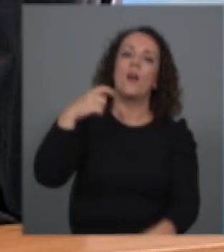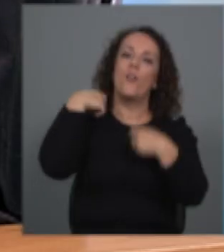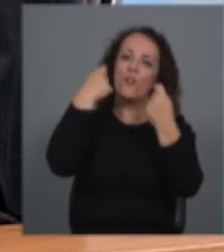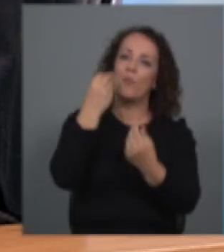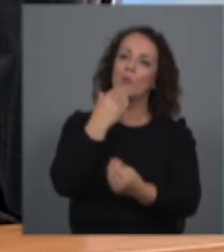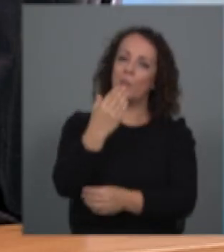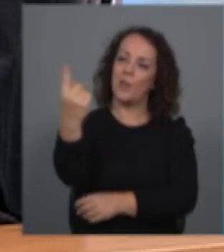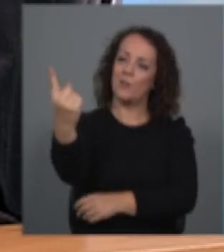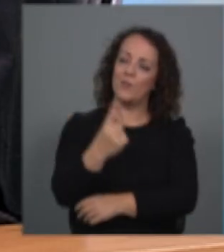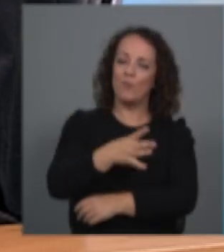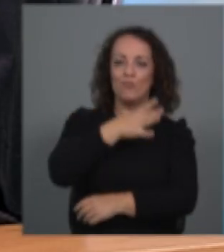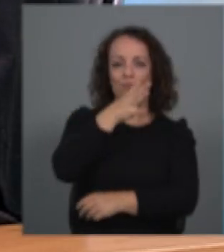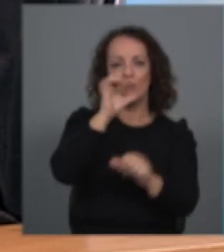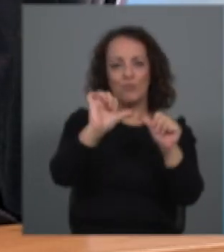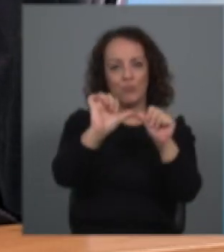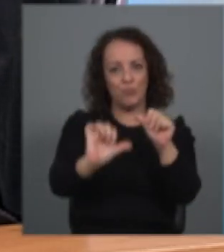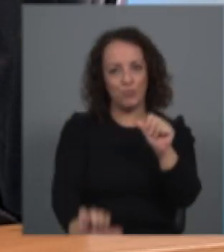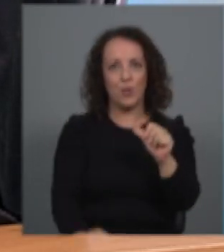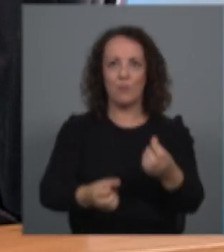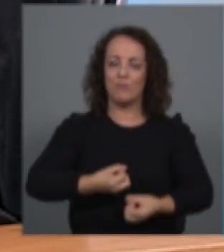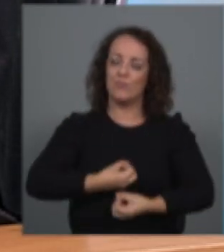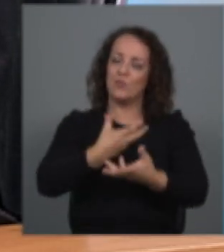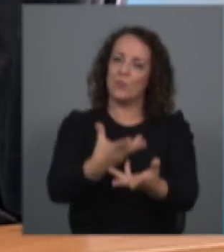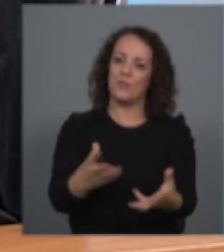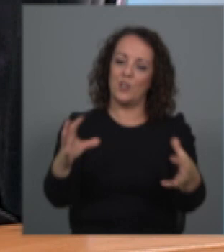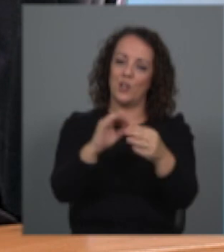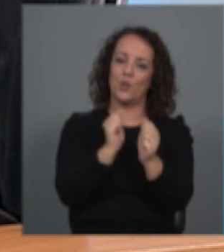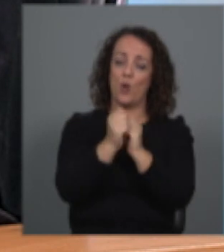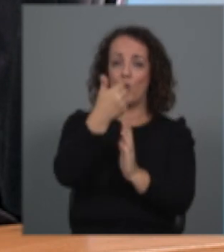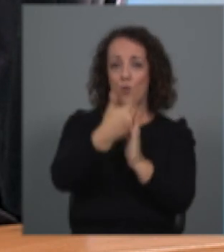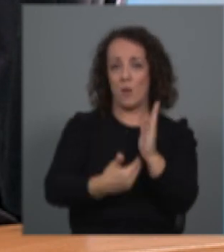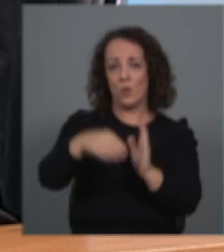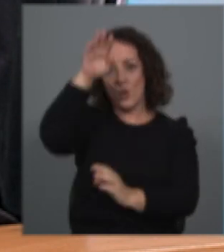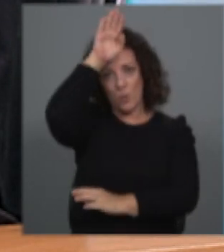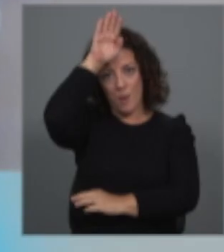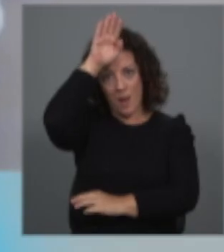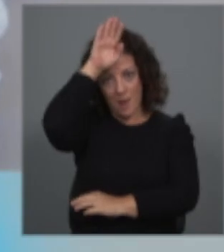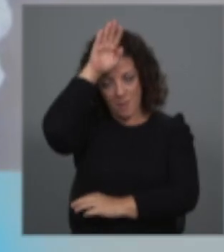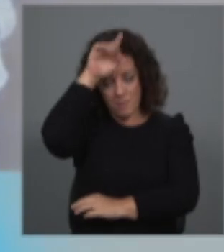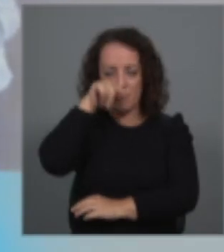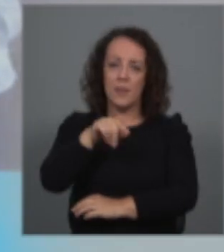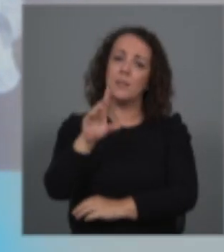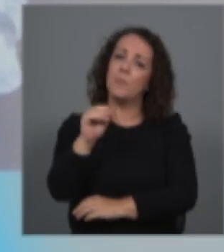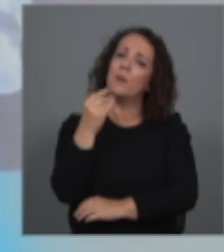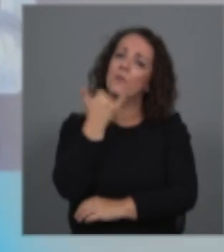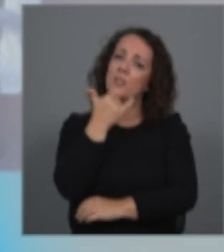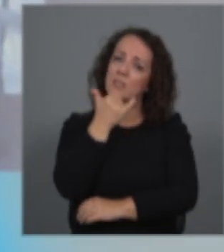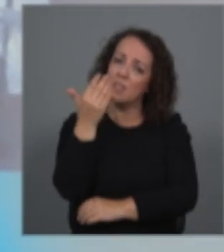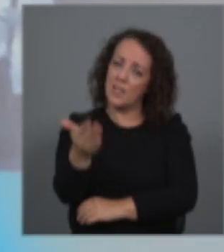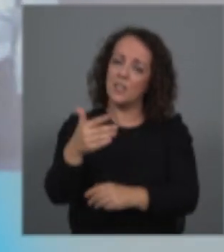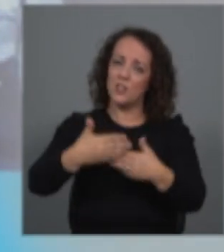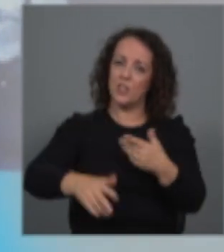sua leitura muito expressiva deste documento do Papa, Fratelli Tutti, e felicidades também para este